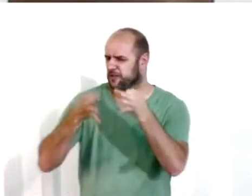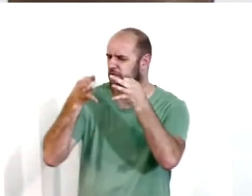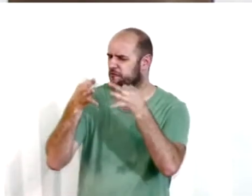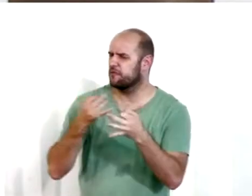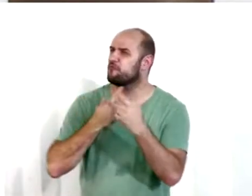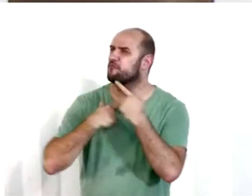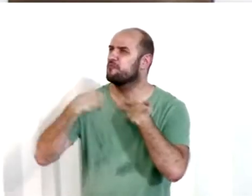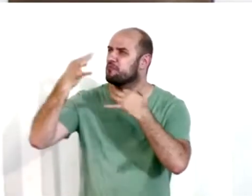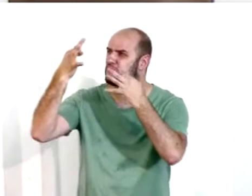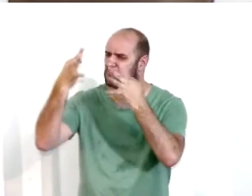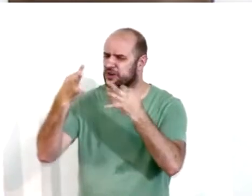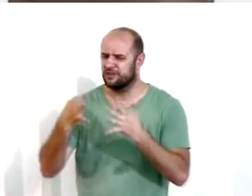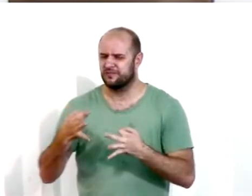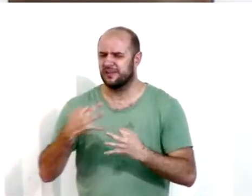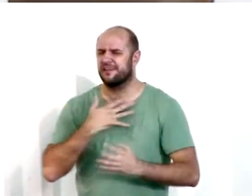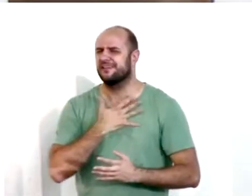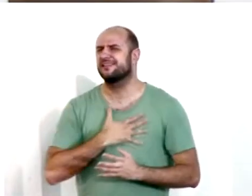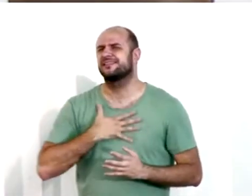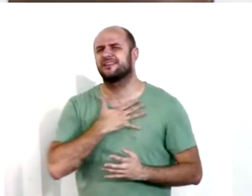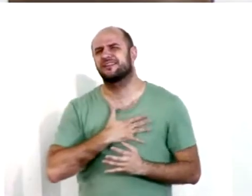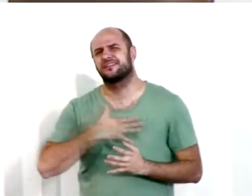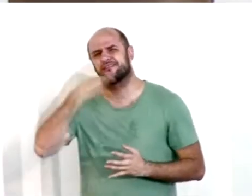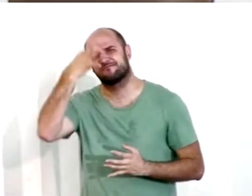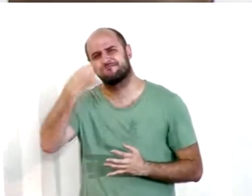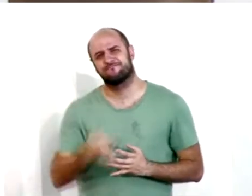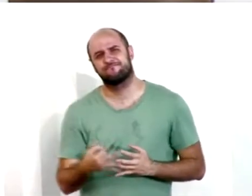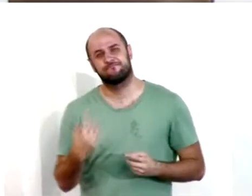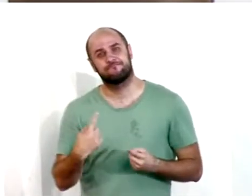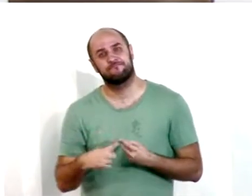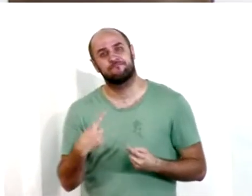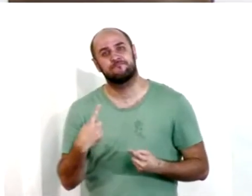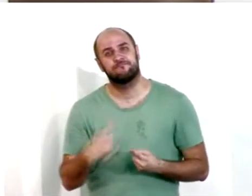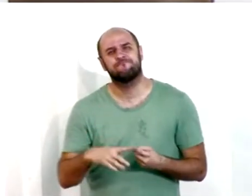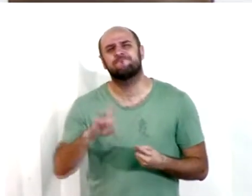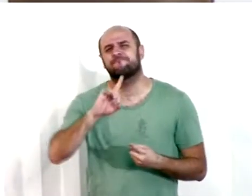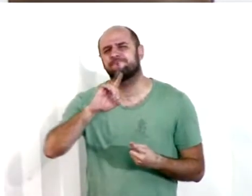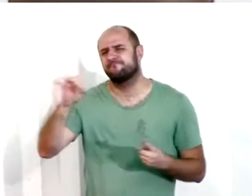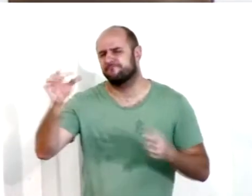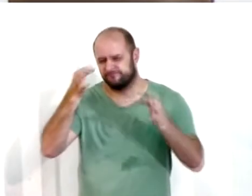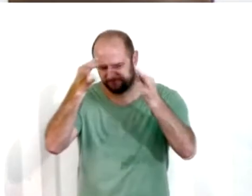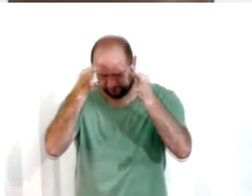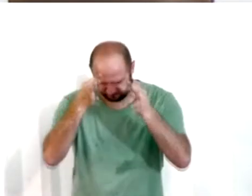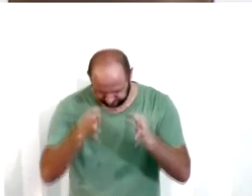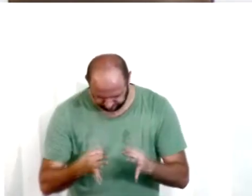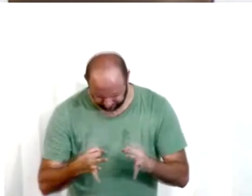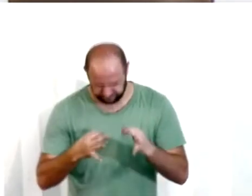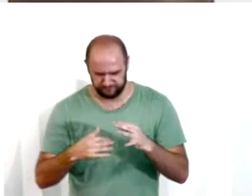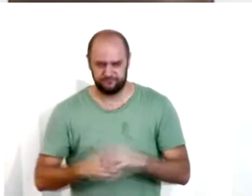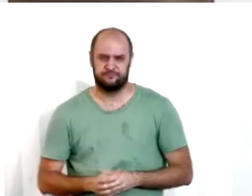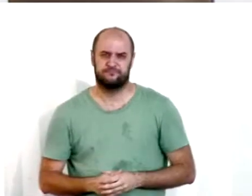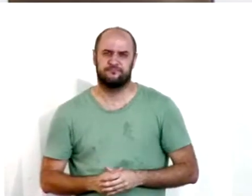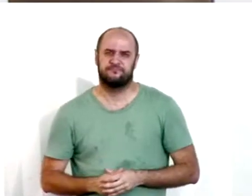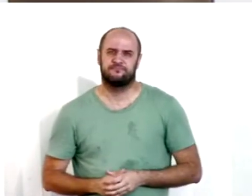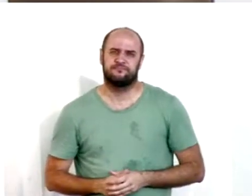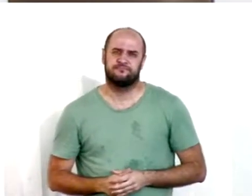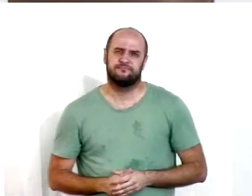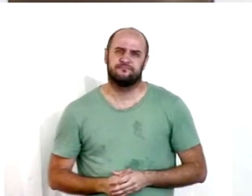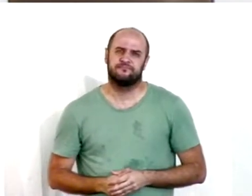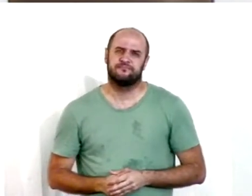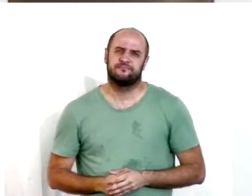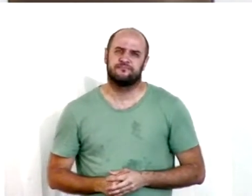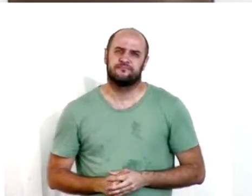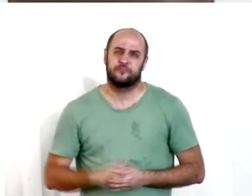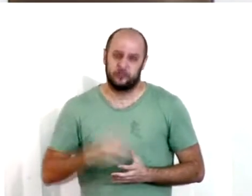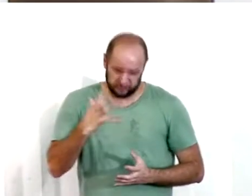perfeita e agradável, porque um inimigo dele pôde ser salvo.